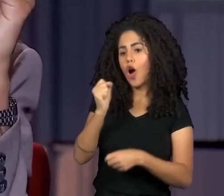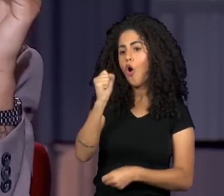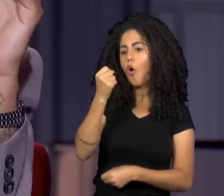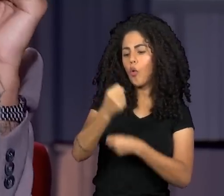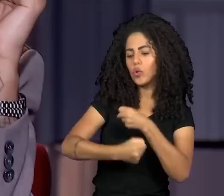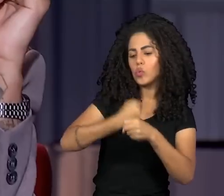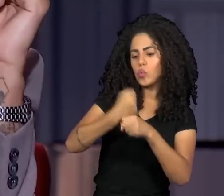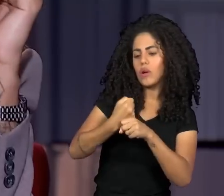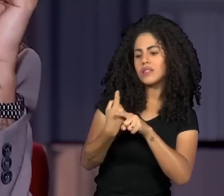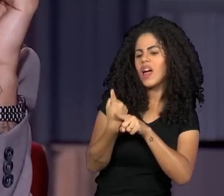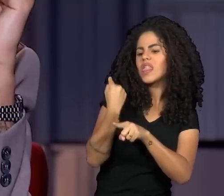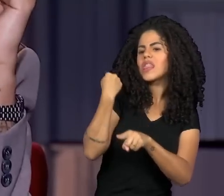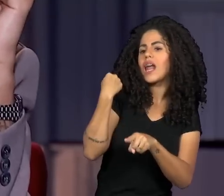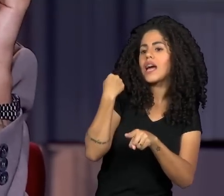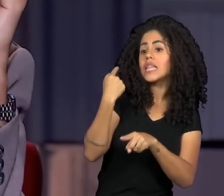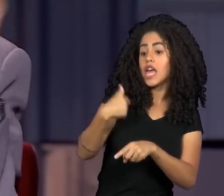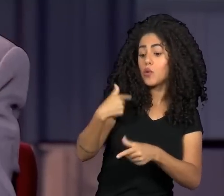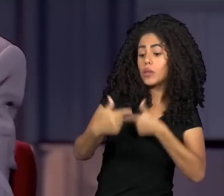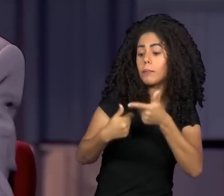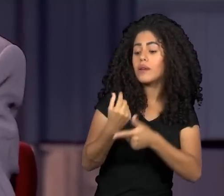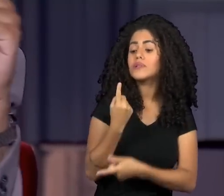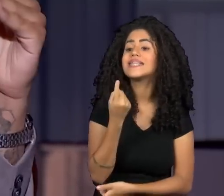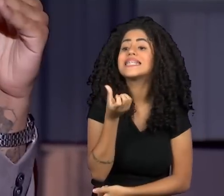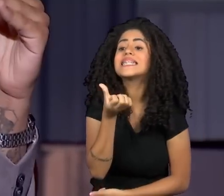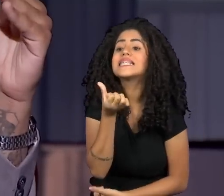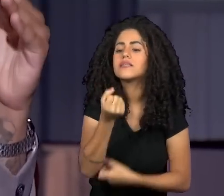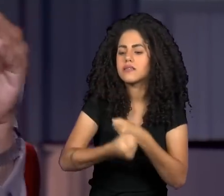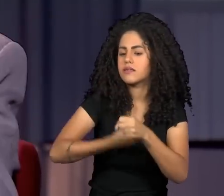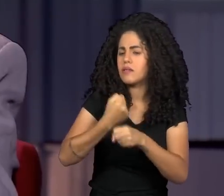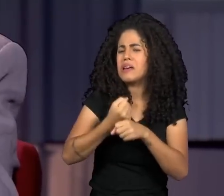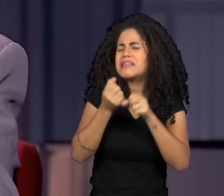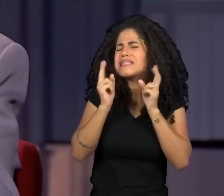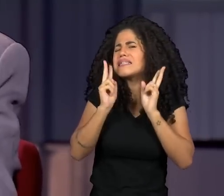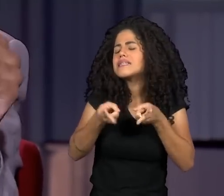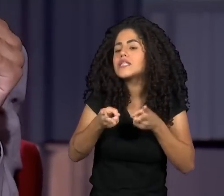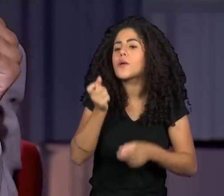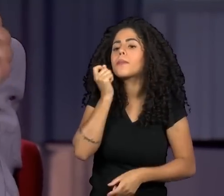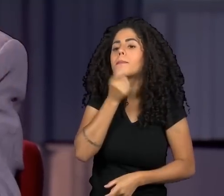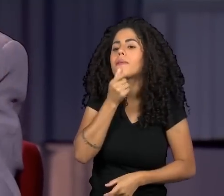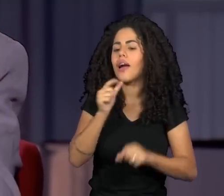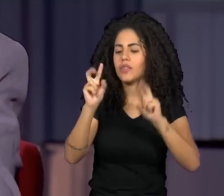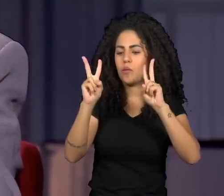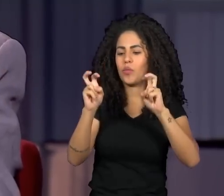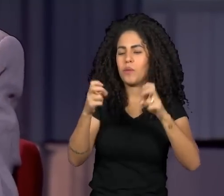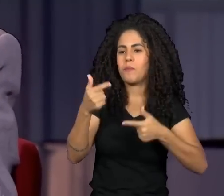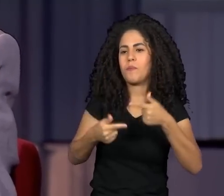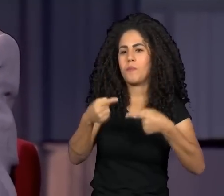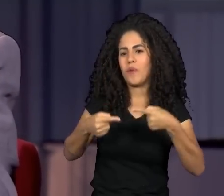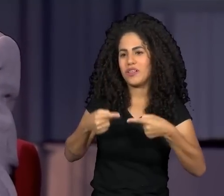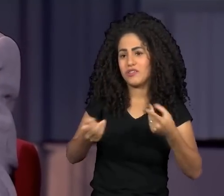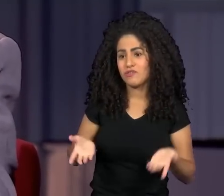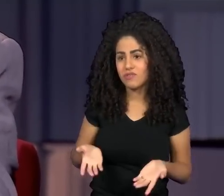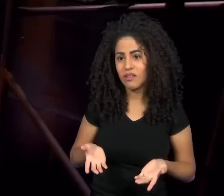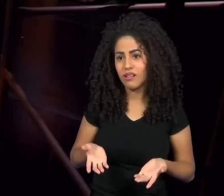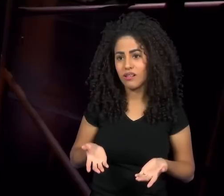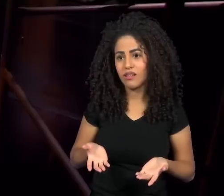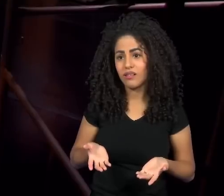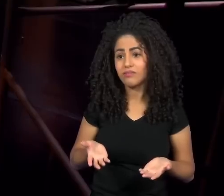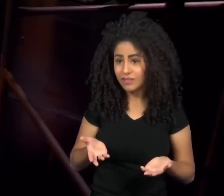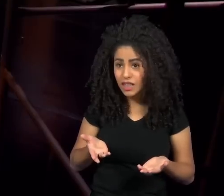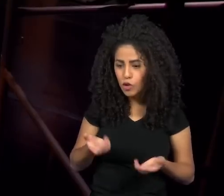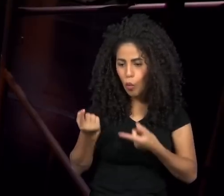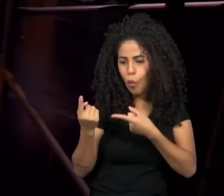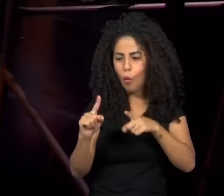Só que assim, irmão, eu tô há 16 anos trabalhando, sempre fiz piada política, com políticos de situação, político de oposição.